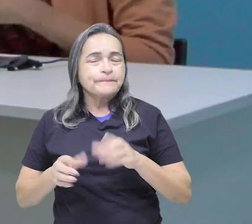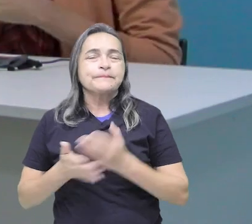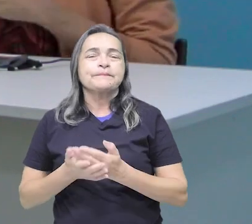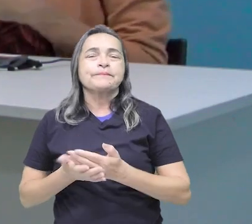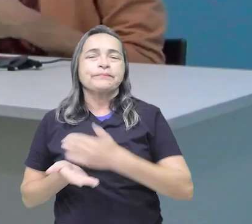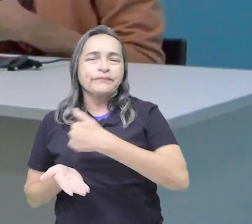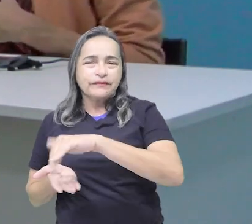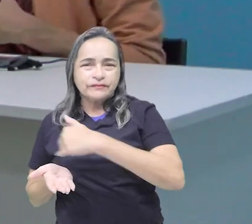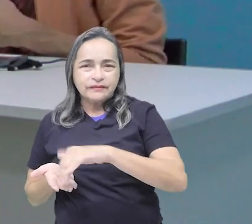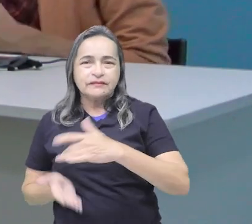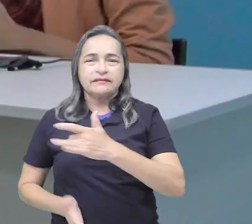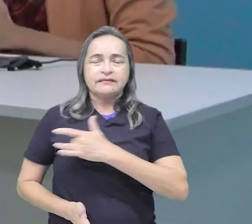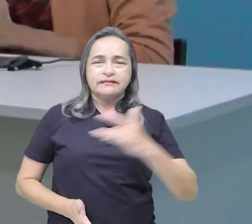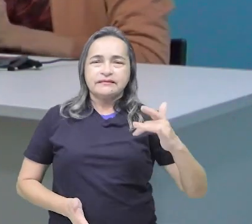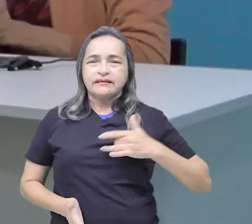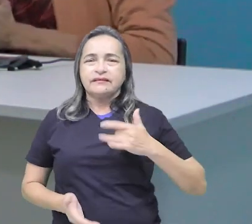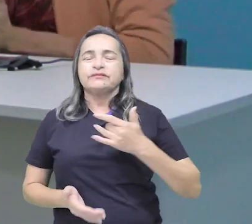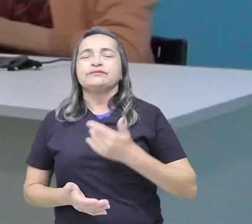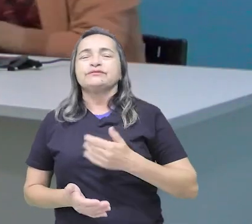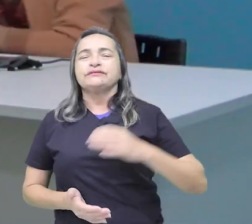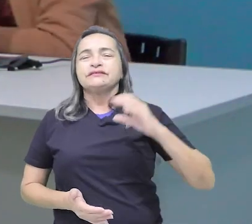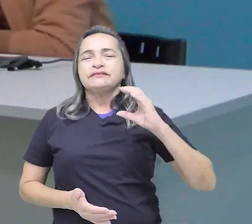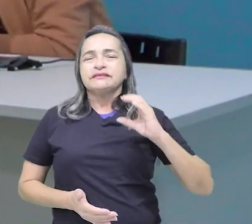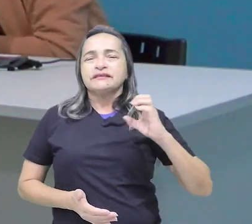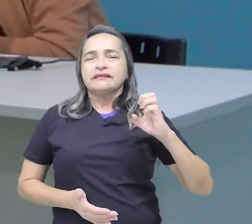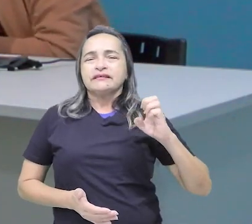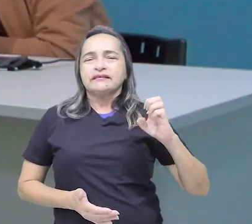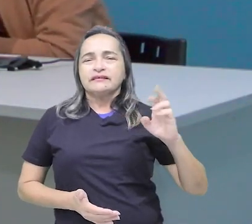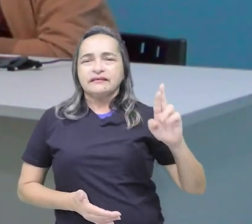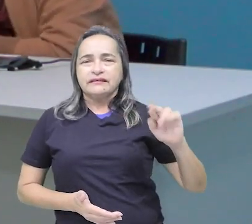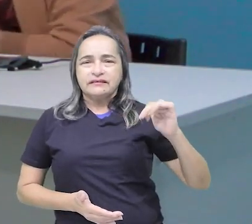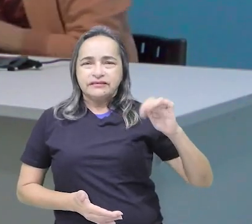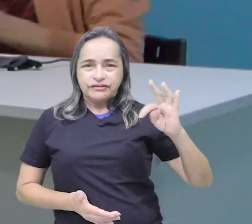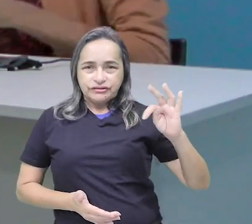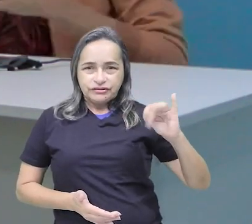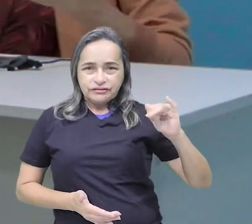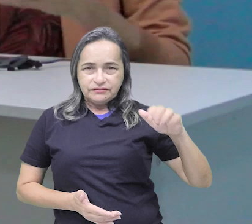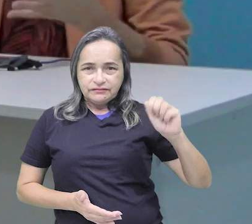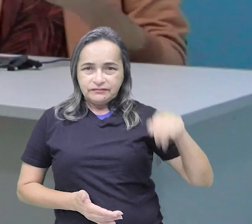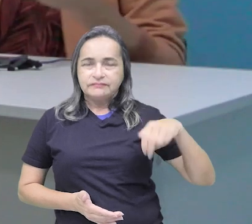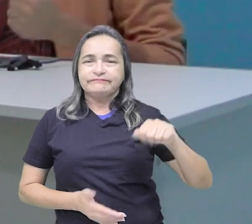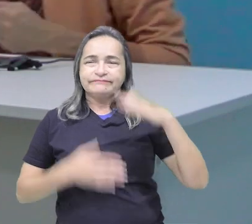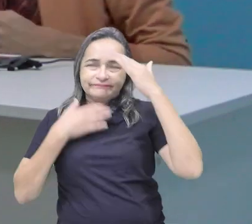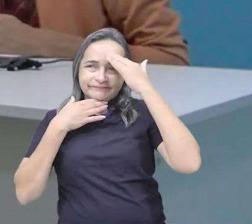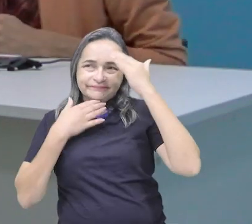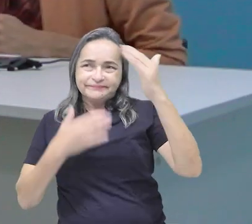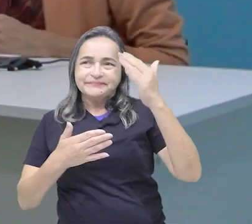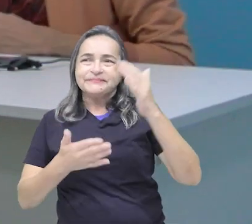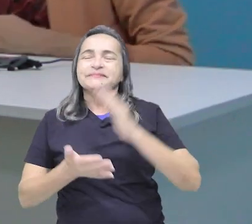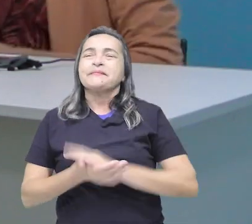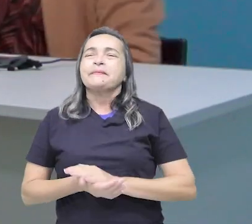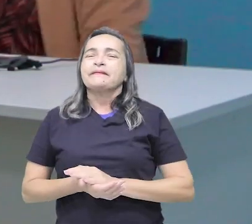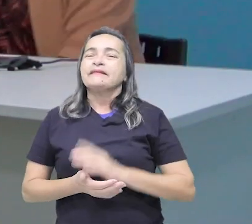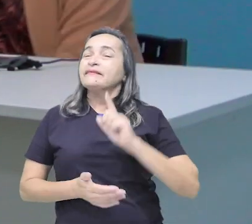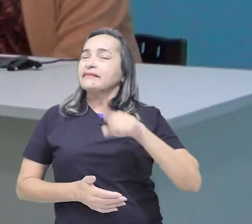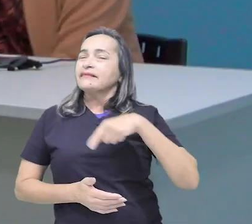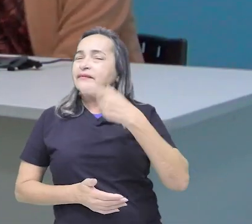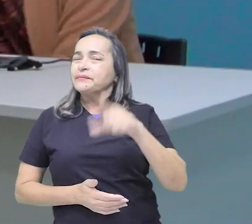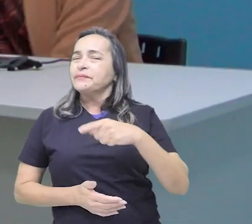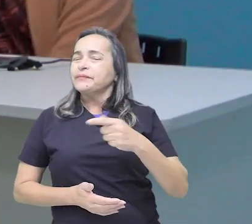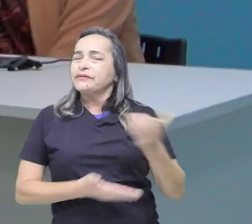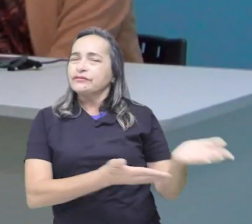Seductec nessas ações de educação em saúde. Já já a gente está querendo trazer o Cristiano aqui para a gente